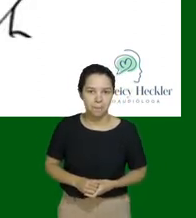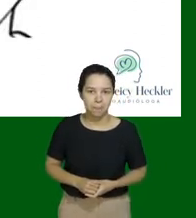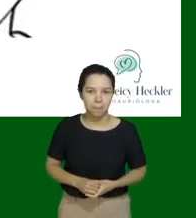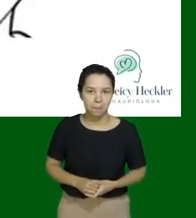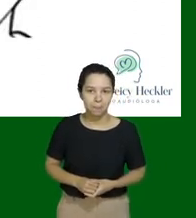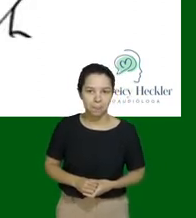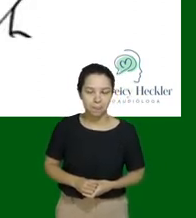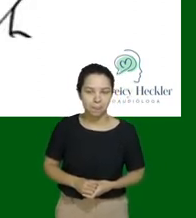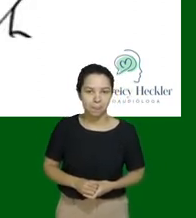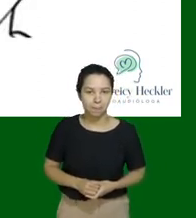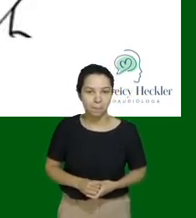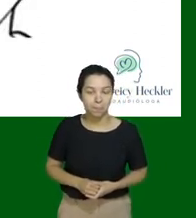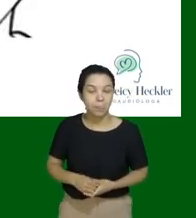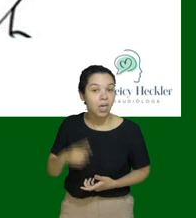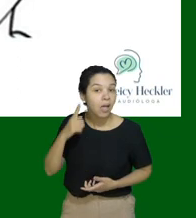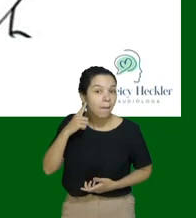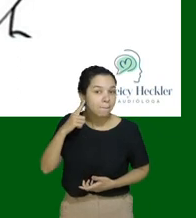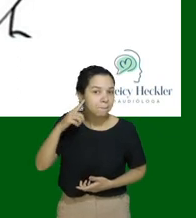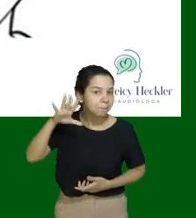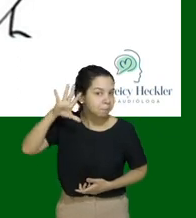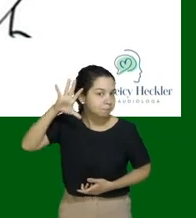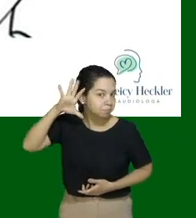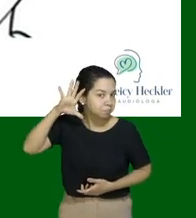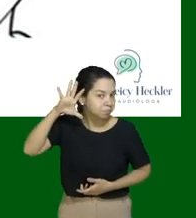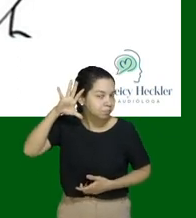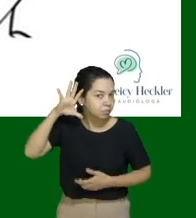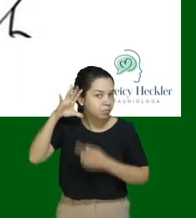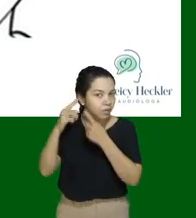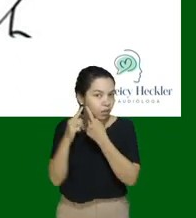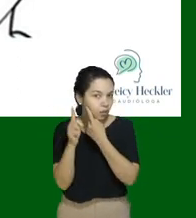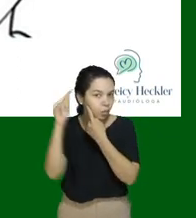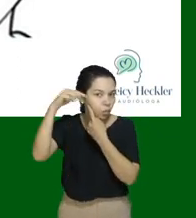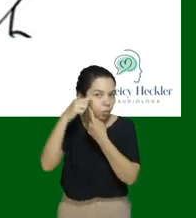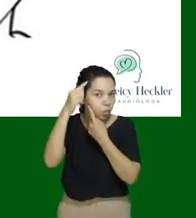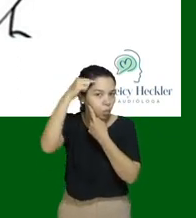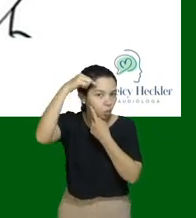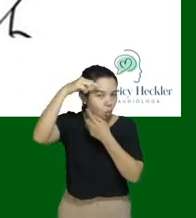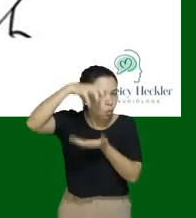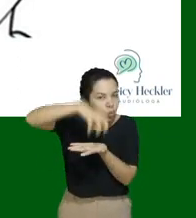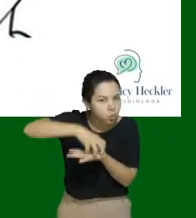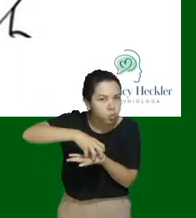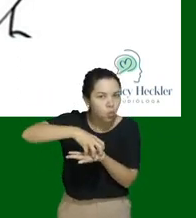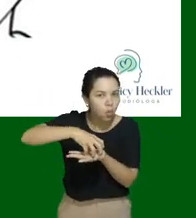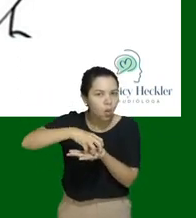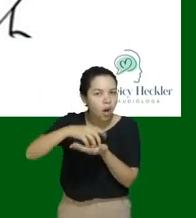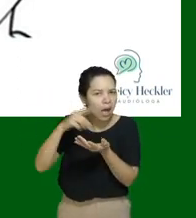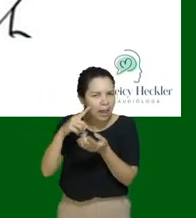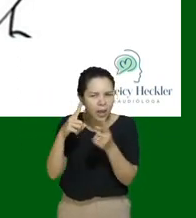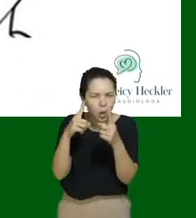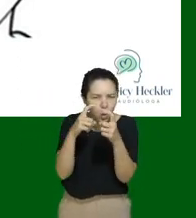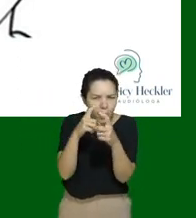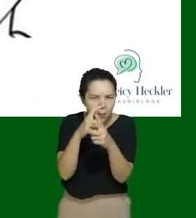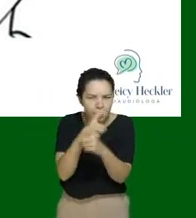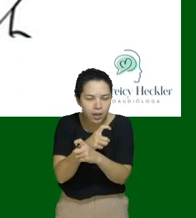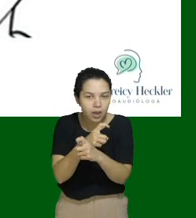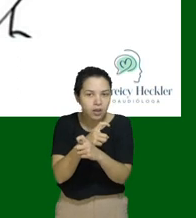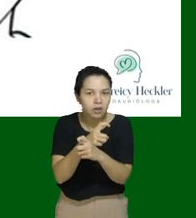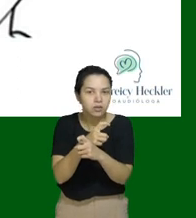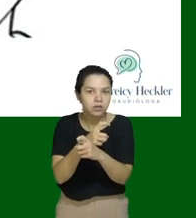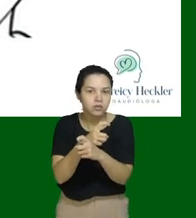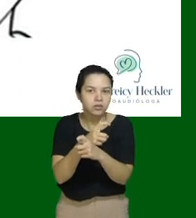A via auditiva central, ela é mais complexa do que a auditiva